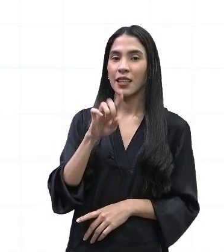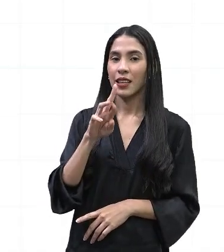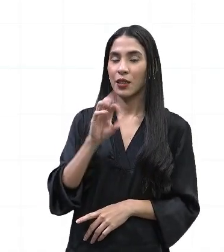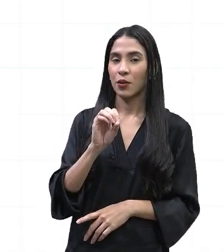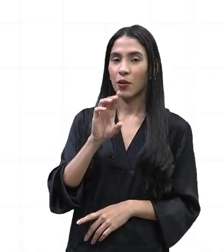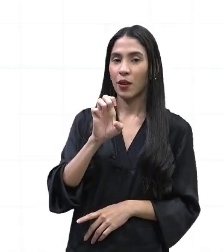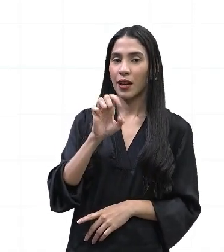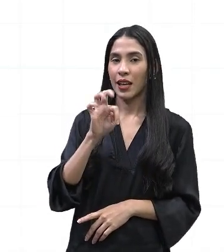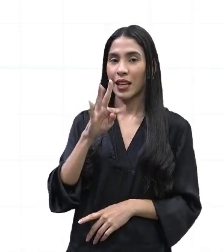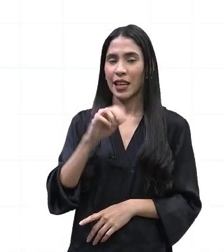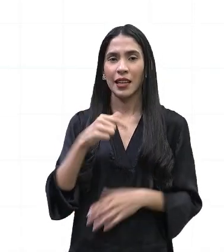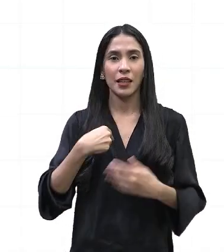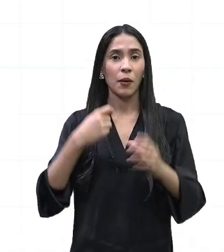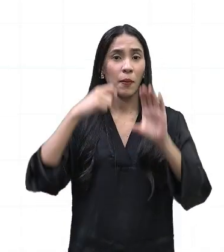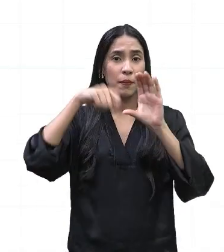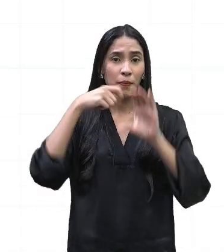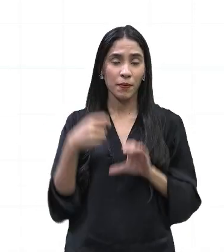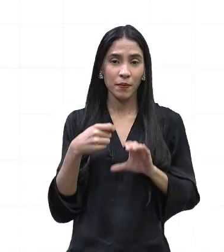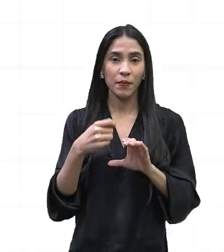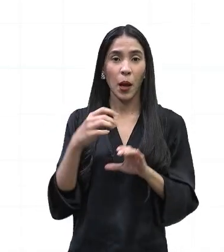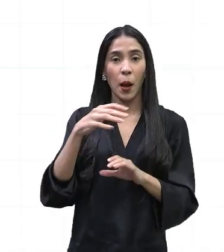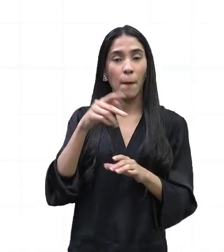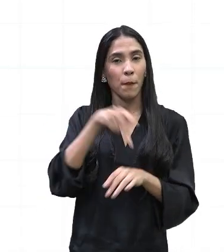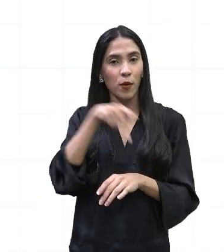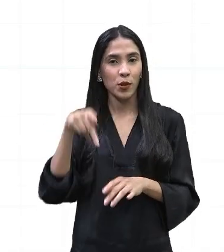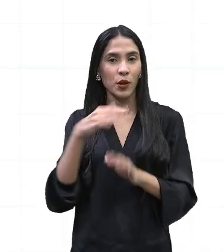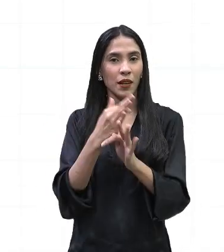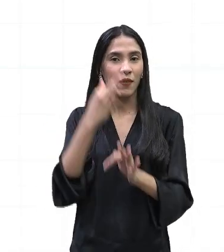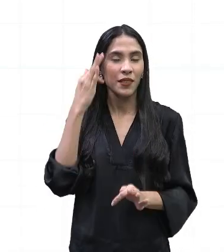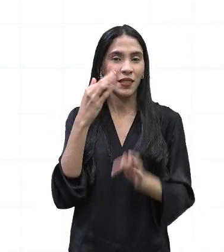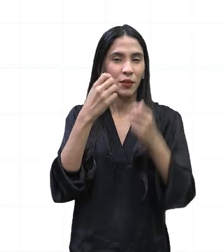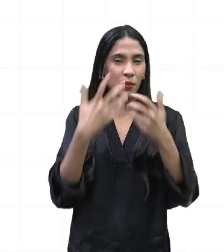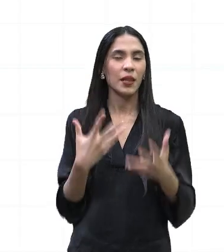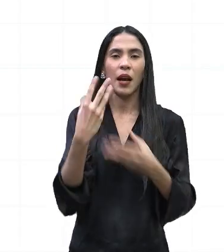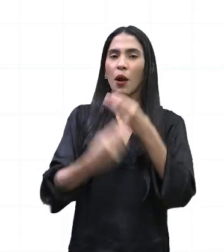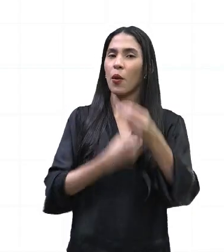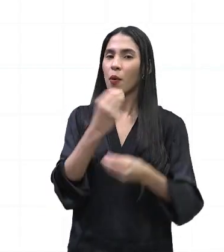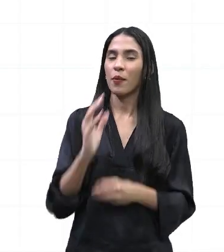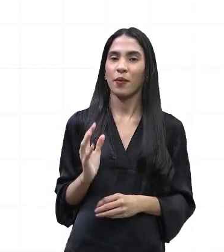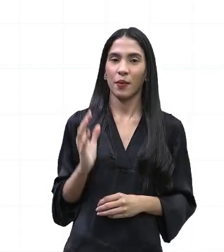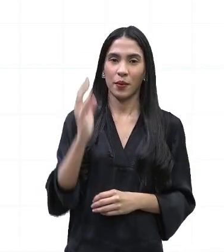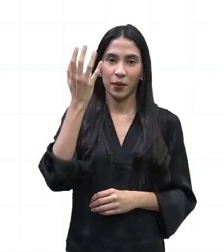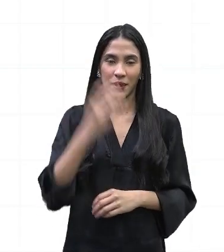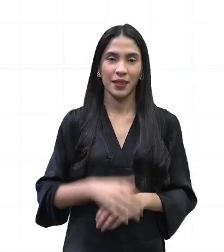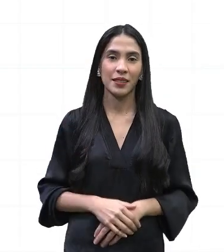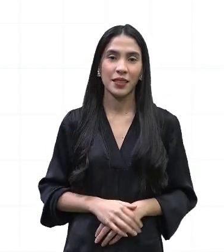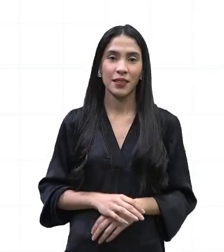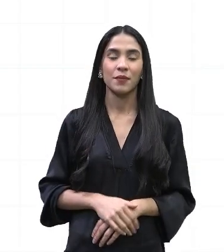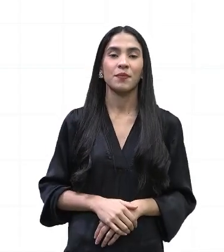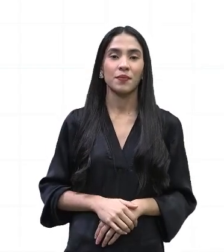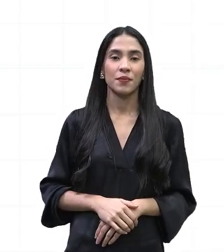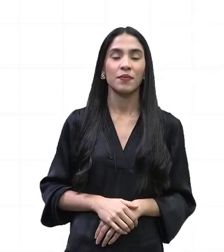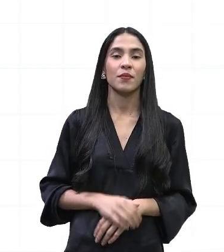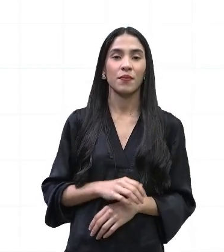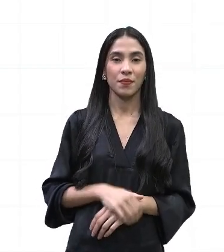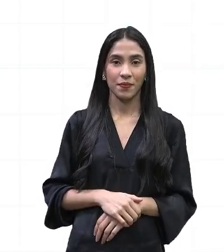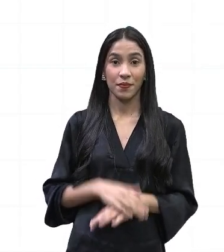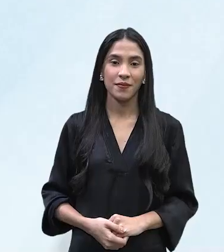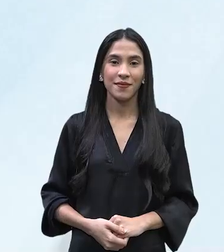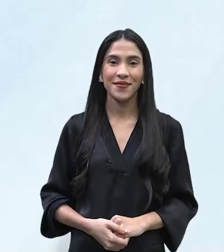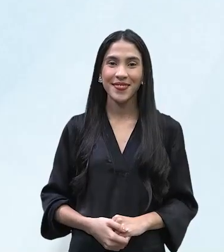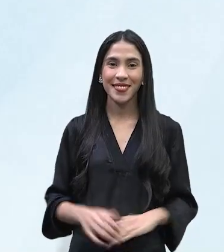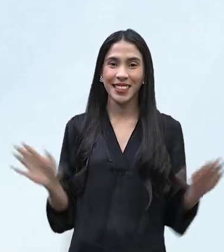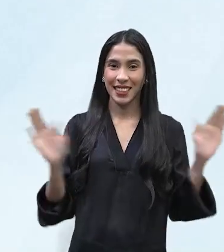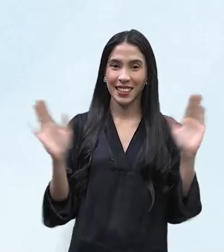E eu trouxe um vídeo, eu trouxe uma professora de física para explicar melhor como que é esse funcionamento das usinas hidrelétricas, olha